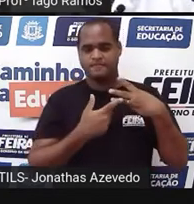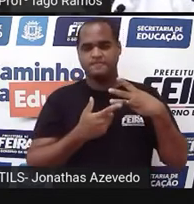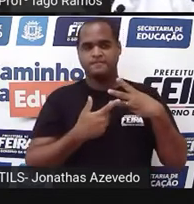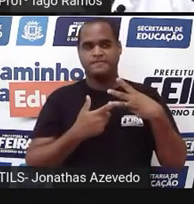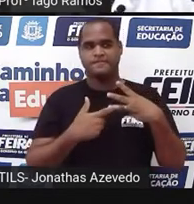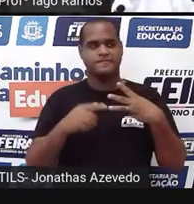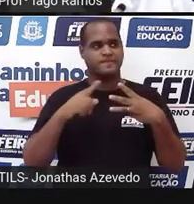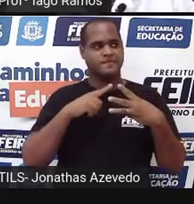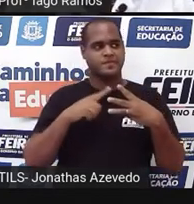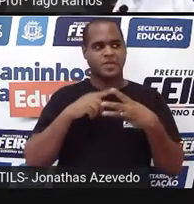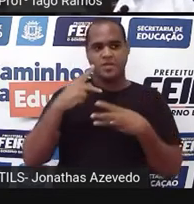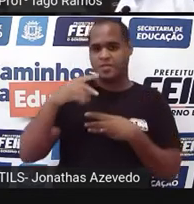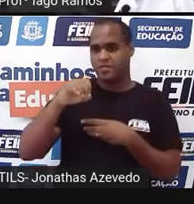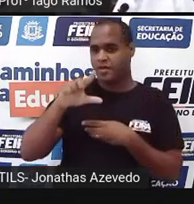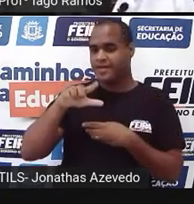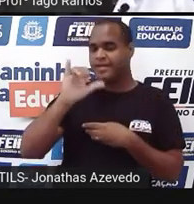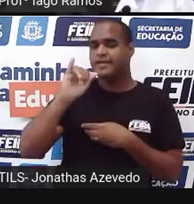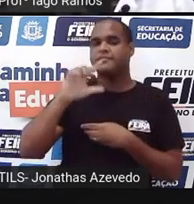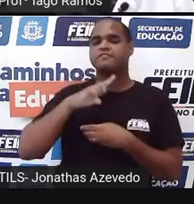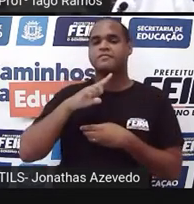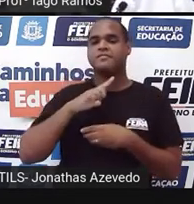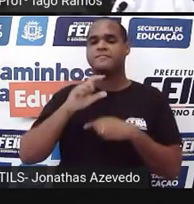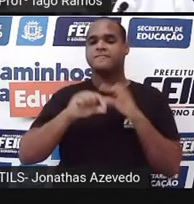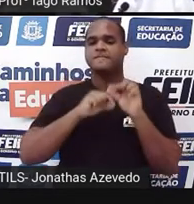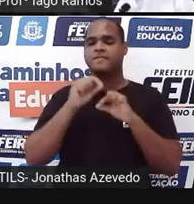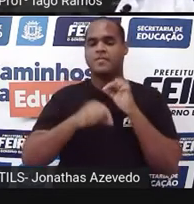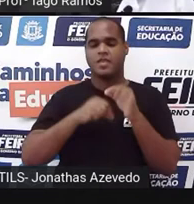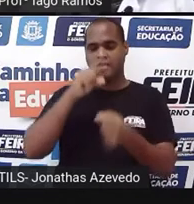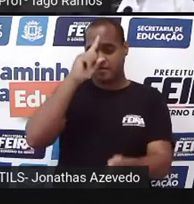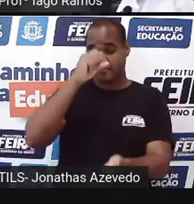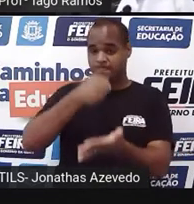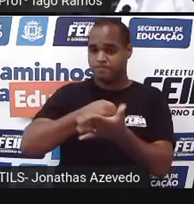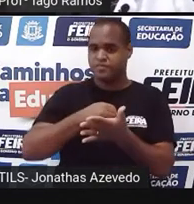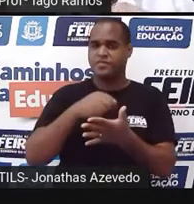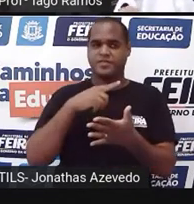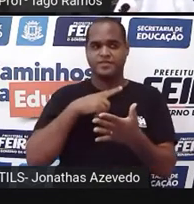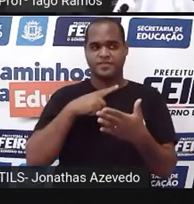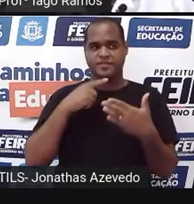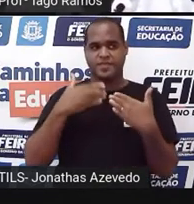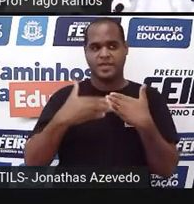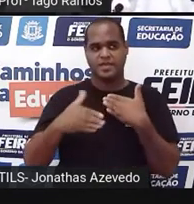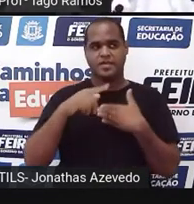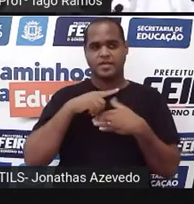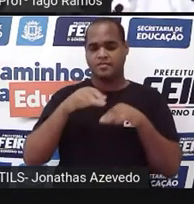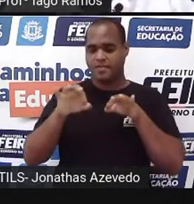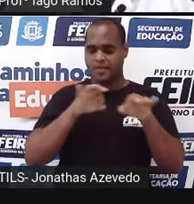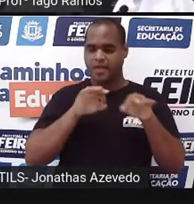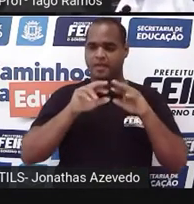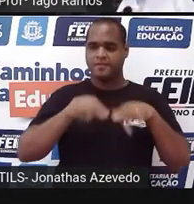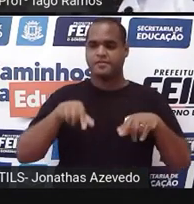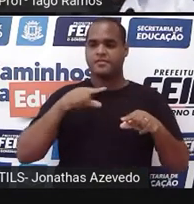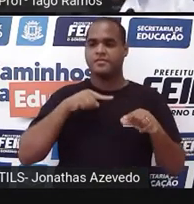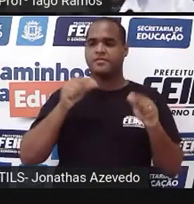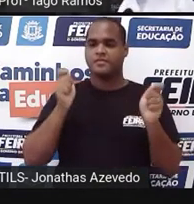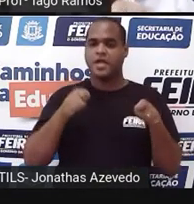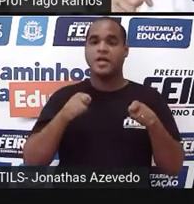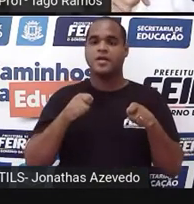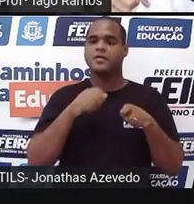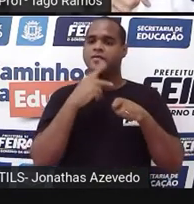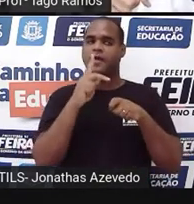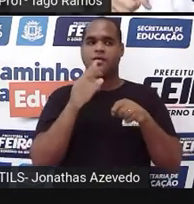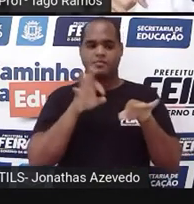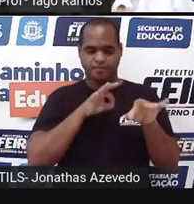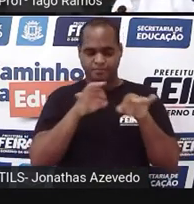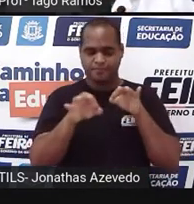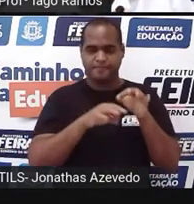do método de resolução de polícia é colocar em prática esse plano que a gente acabou de elaborar e esse plano que a